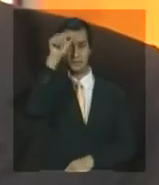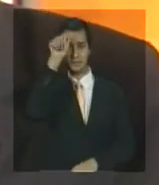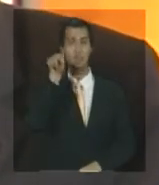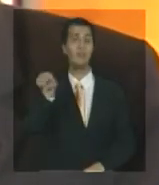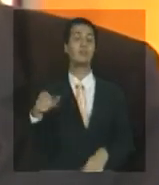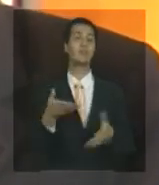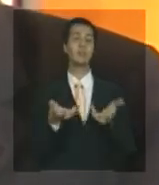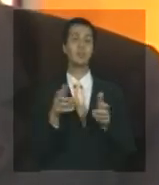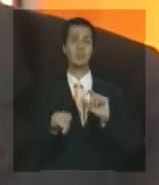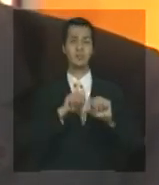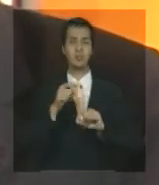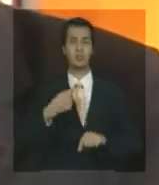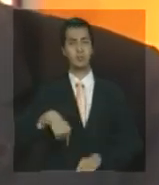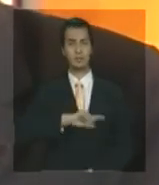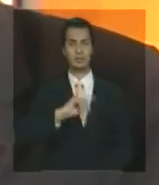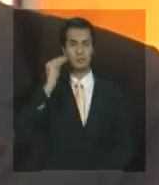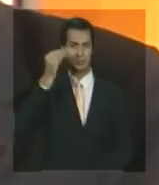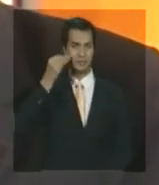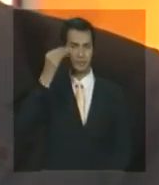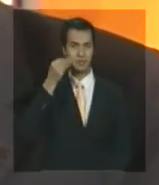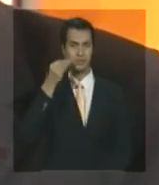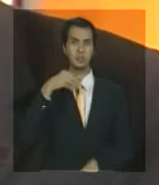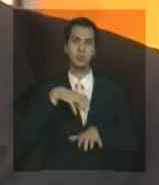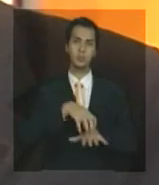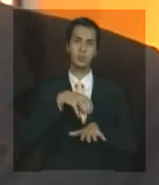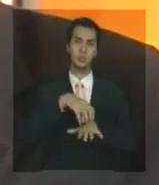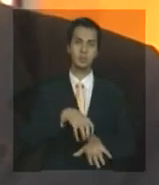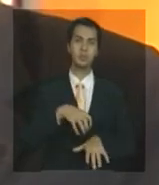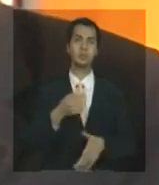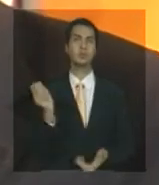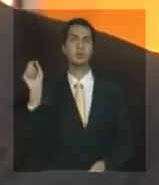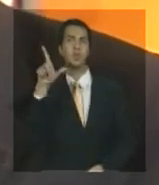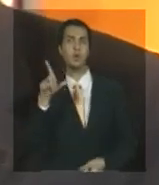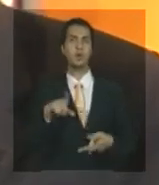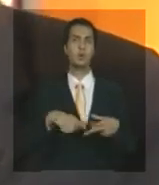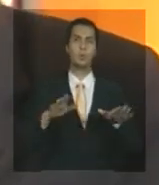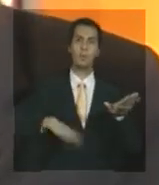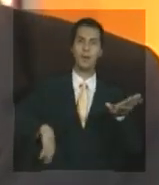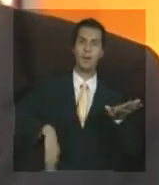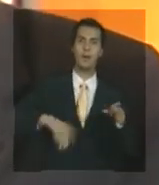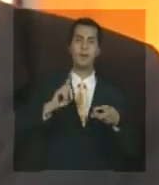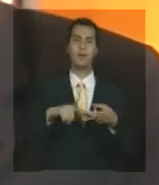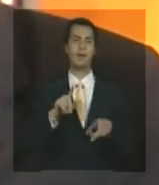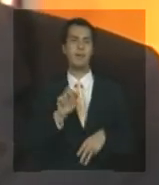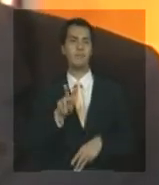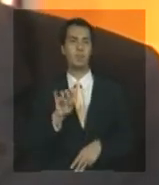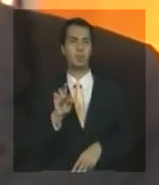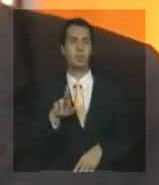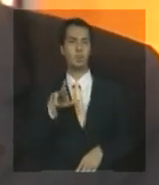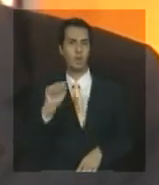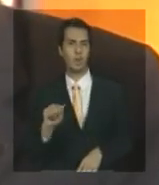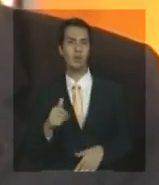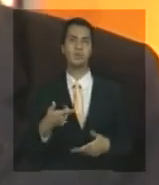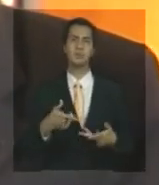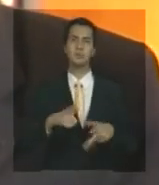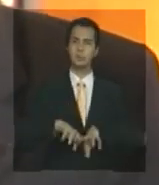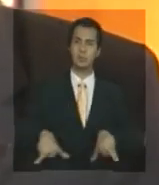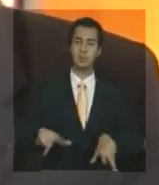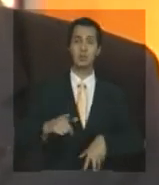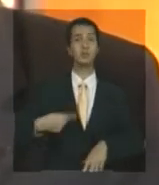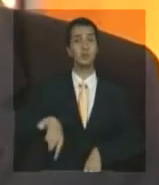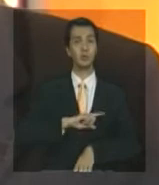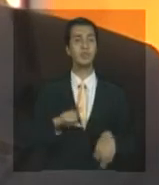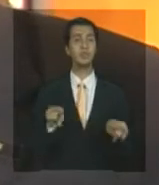um pouco da nossa experiência em turismo de sol e praia, turismo de aventura, e nós temos muito interesse no